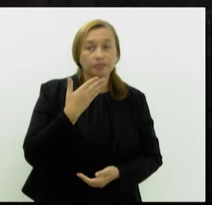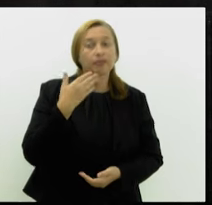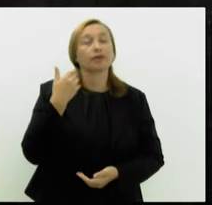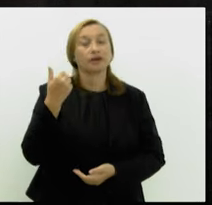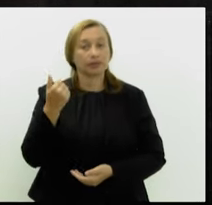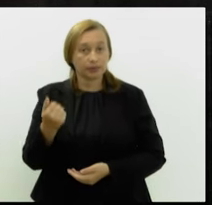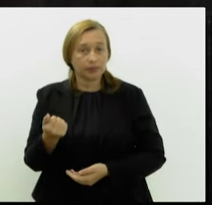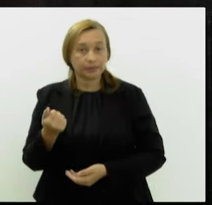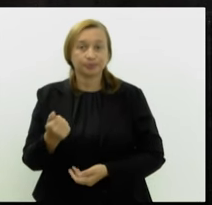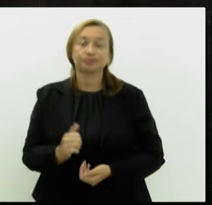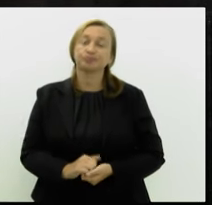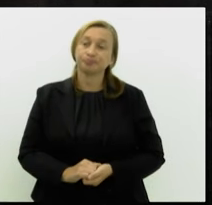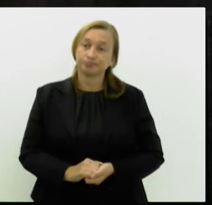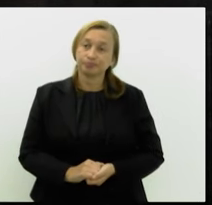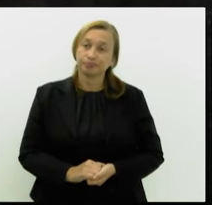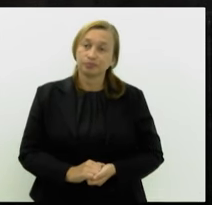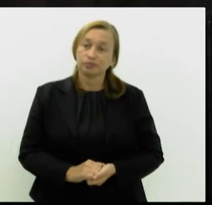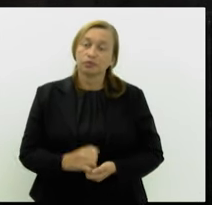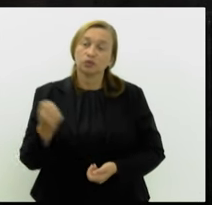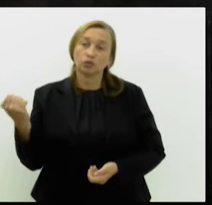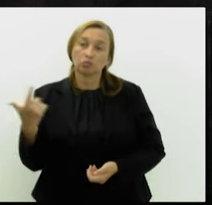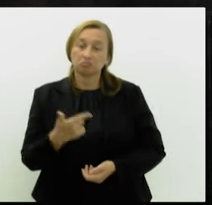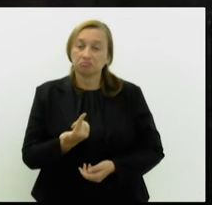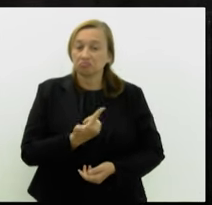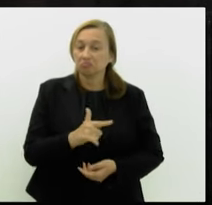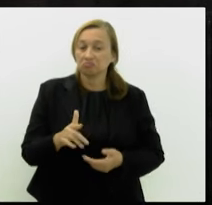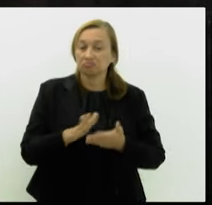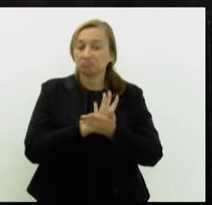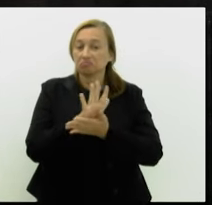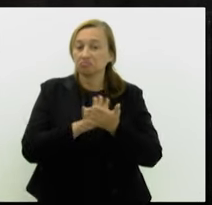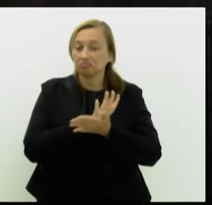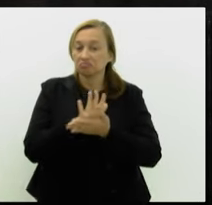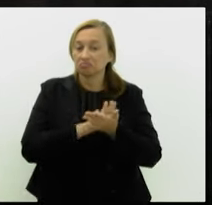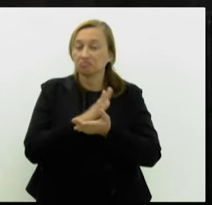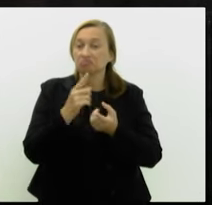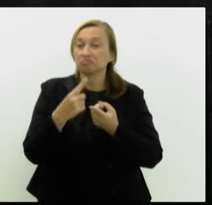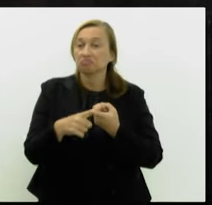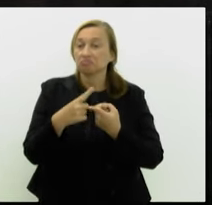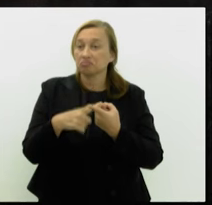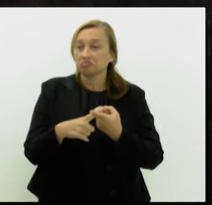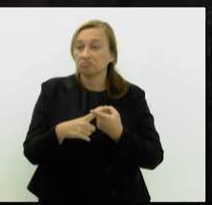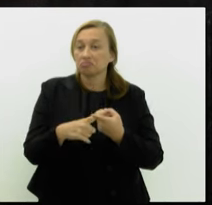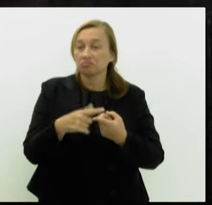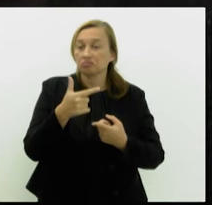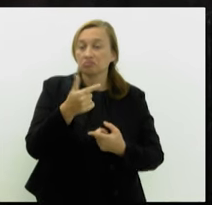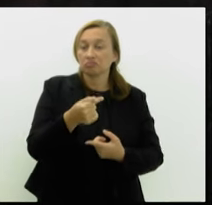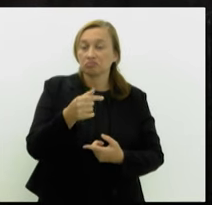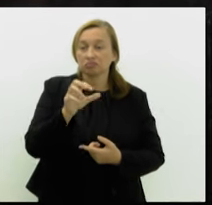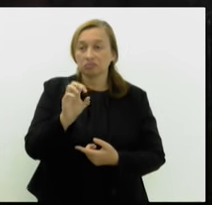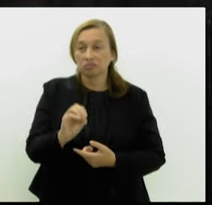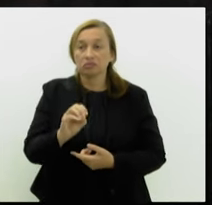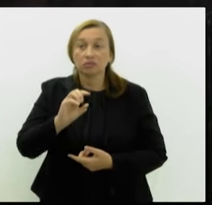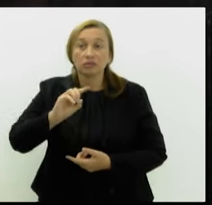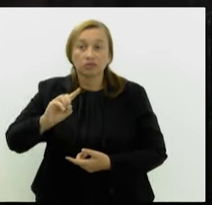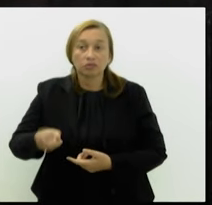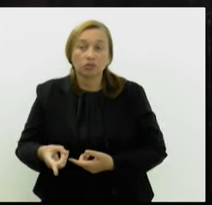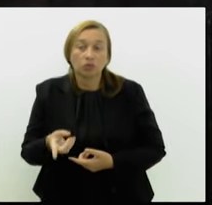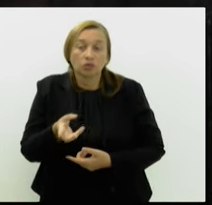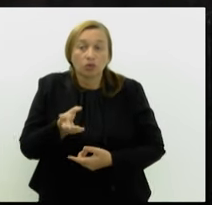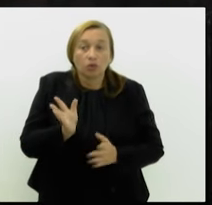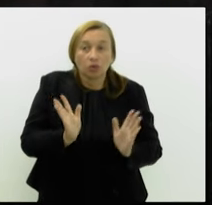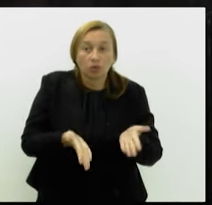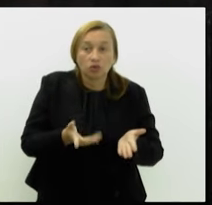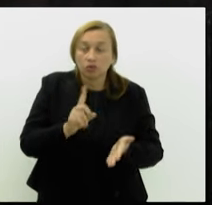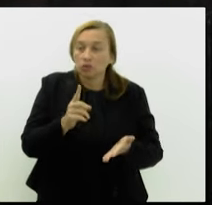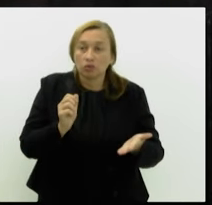melhor, do que não se ter nada. Até porque, com 70 mil hoje, você não compra um